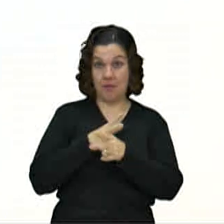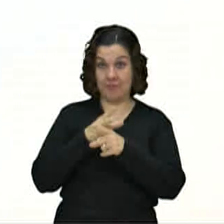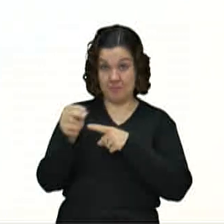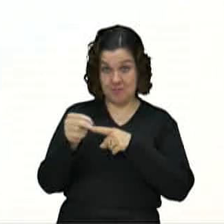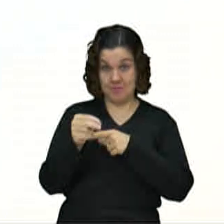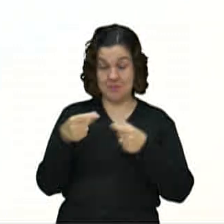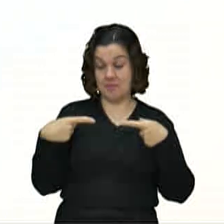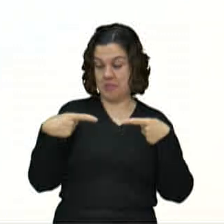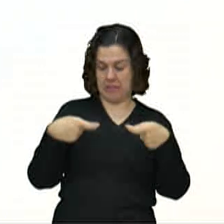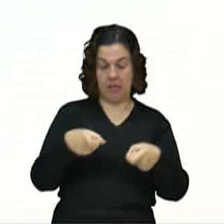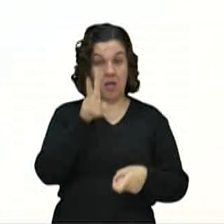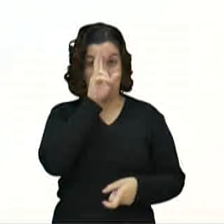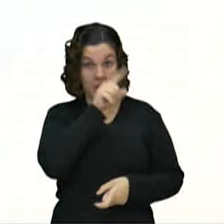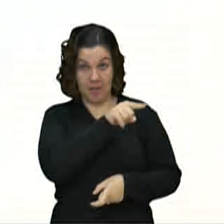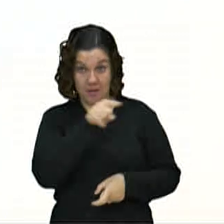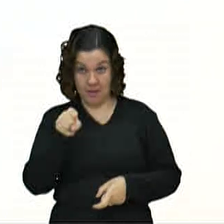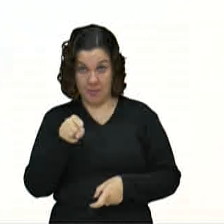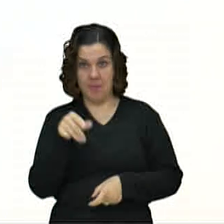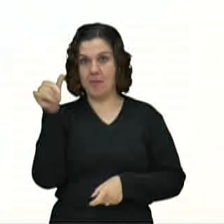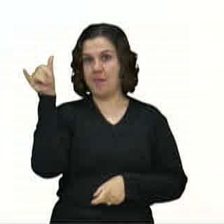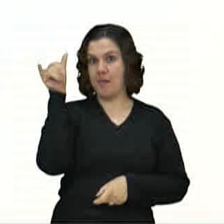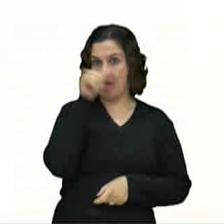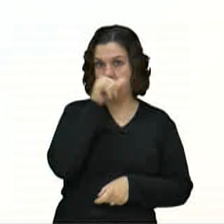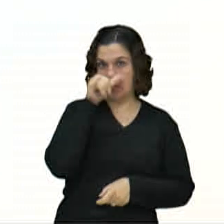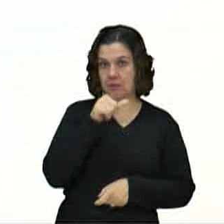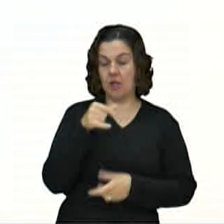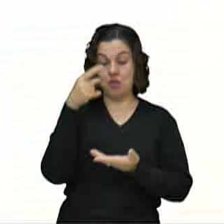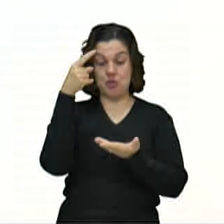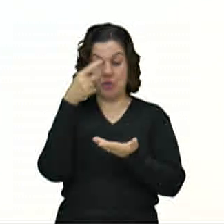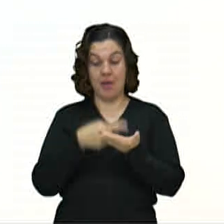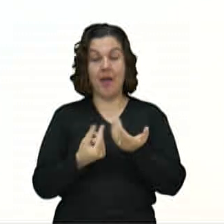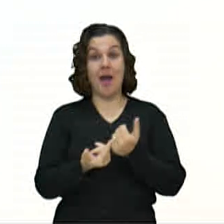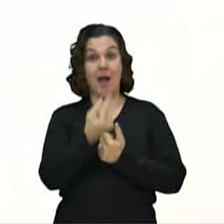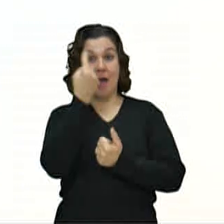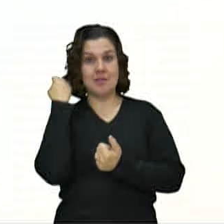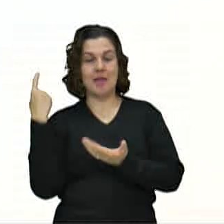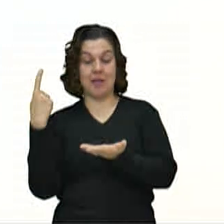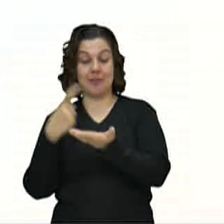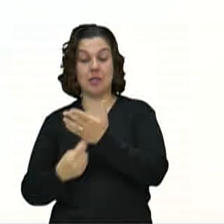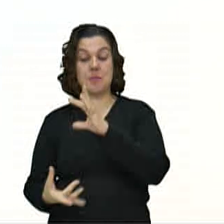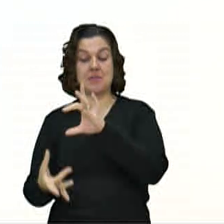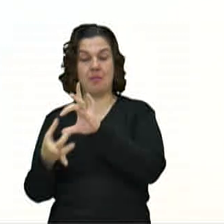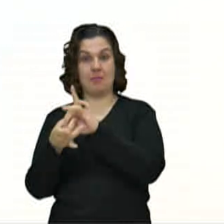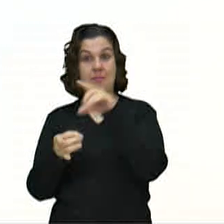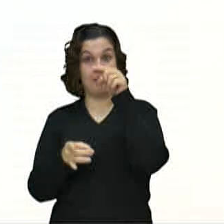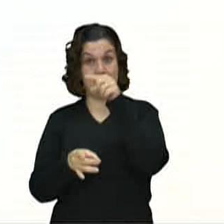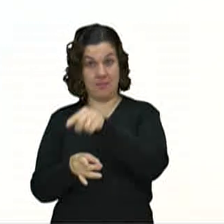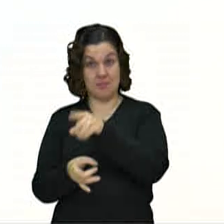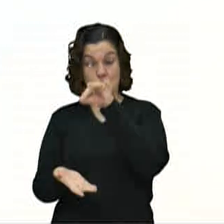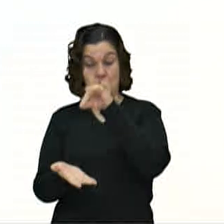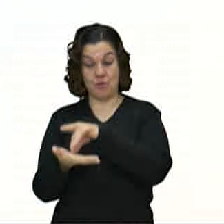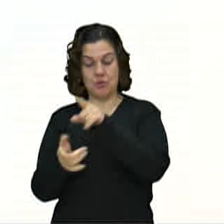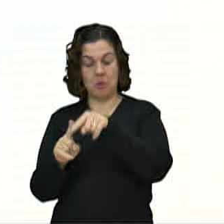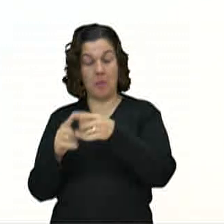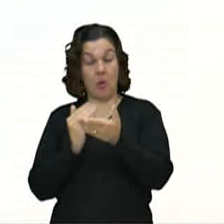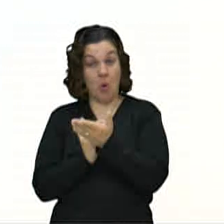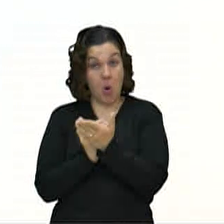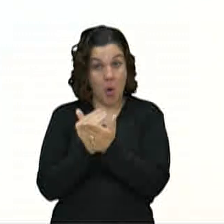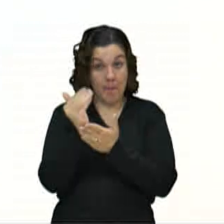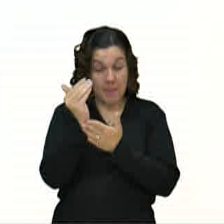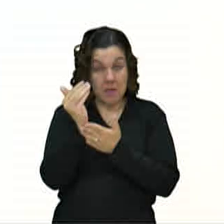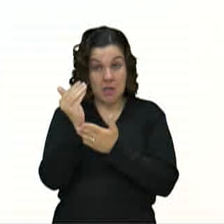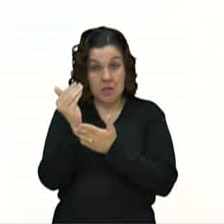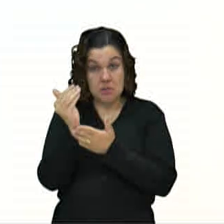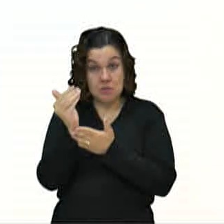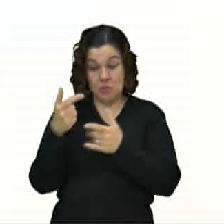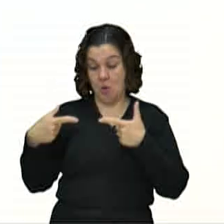na guerra. Lembra? A Itália fazia parte da Tríplice Aliança originalmente, mas quando a guerra